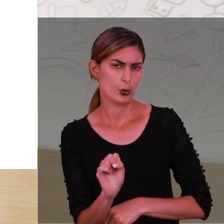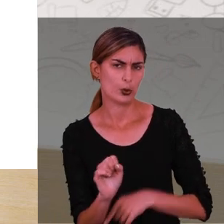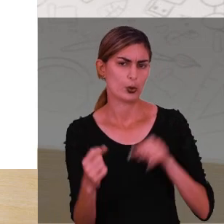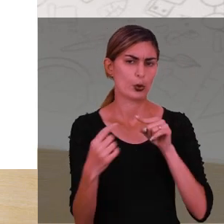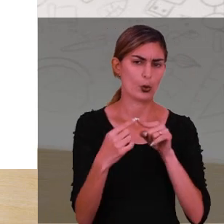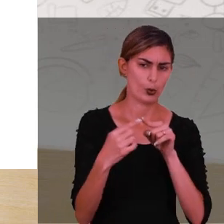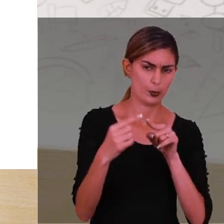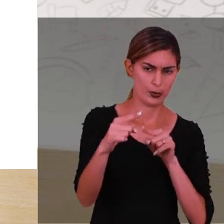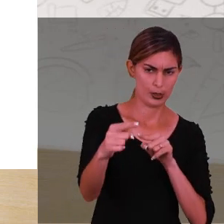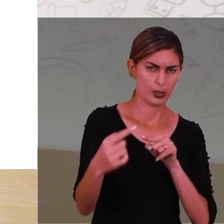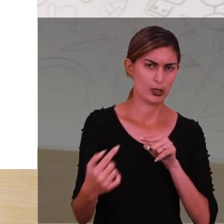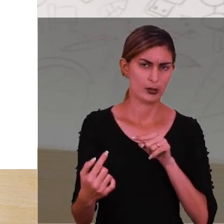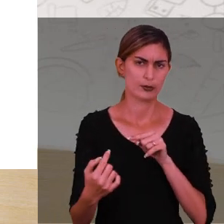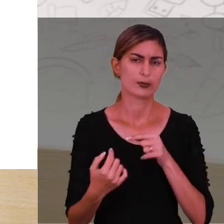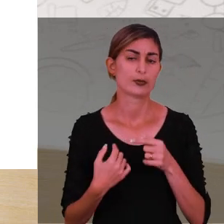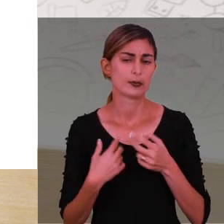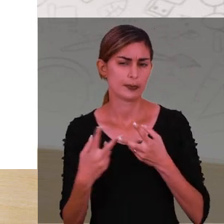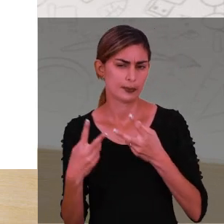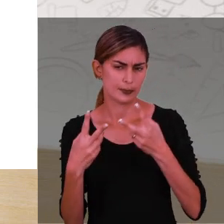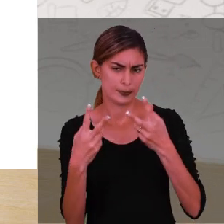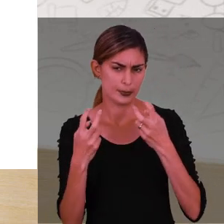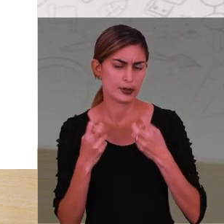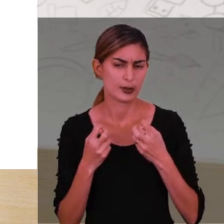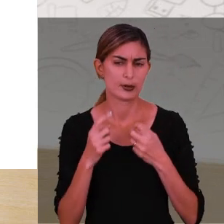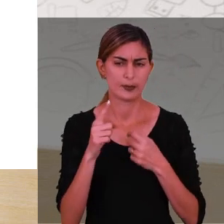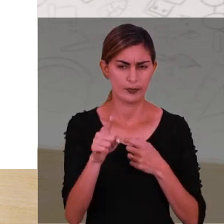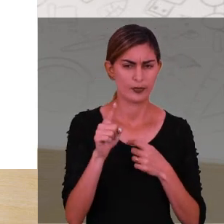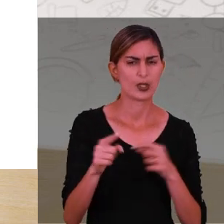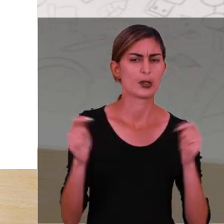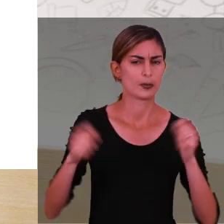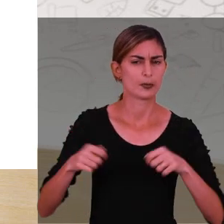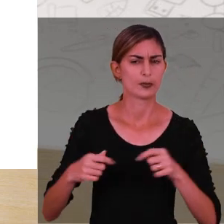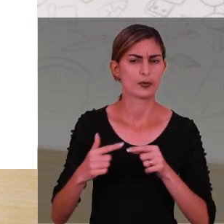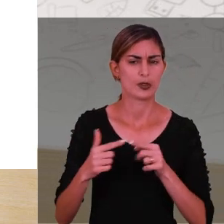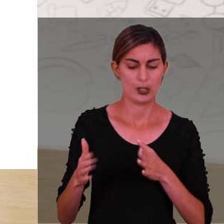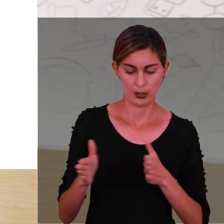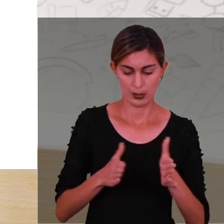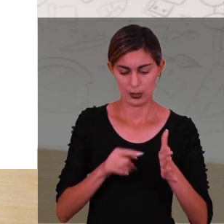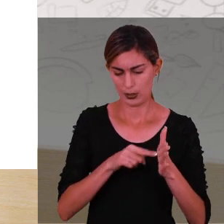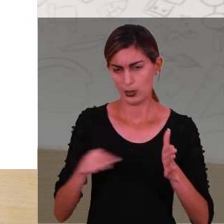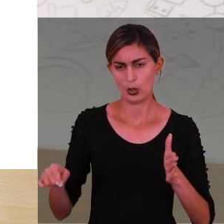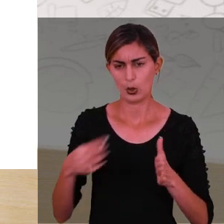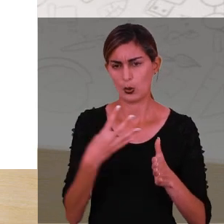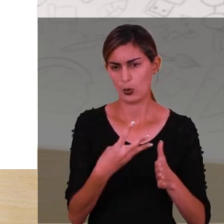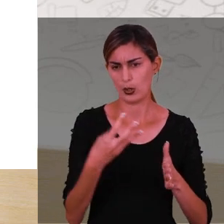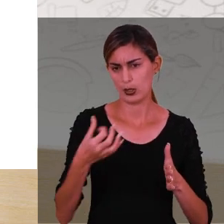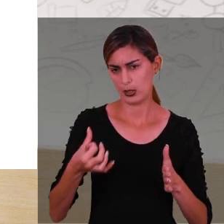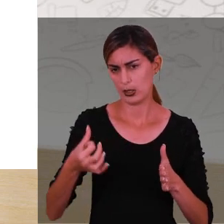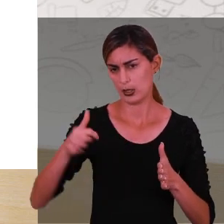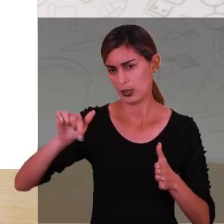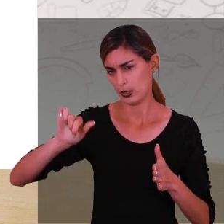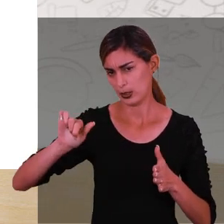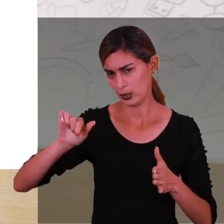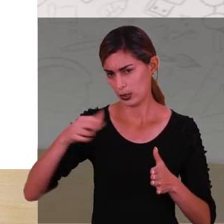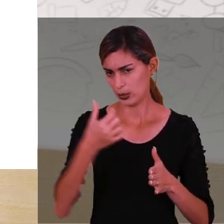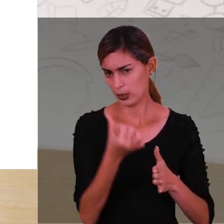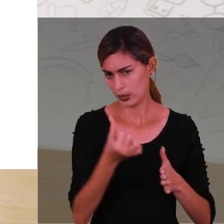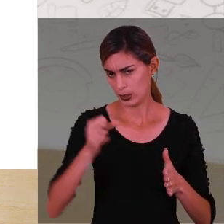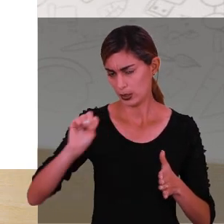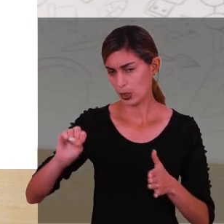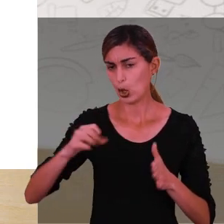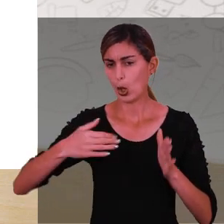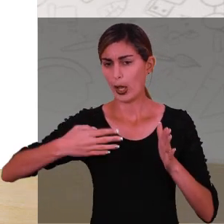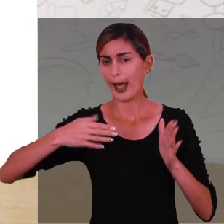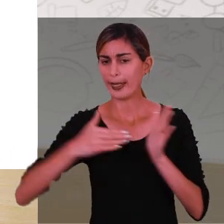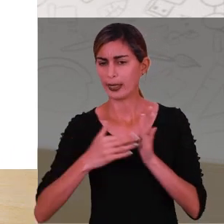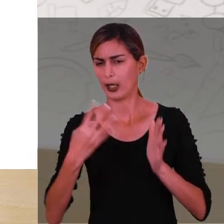puderam observar. Perceba que ele se enquadra no intervalo entre 467, conforme em